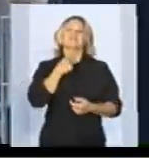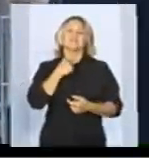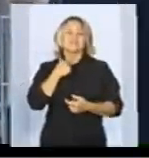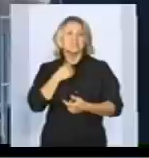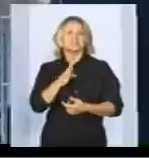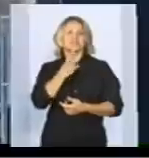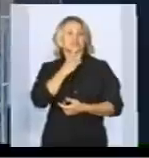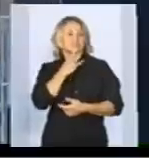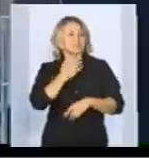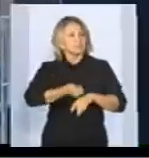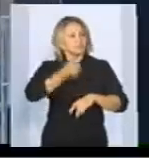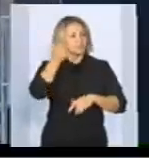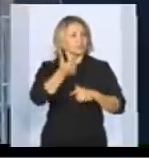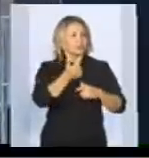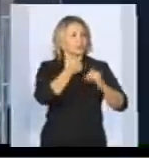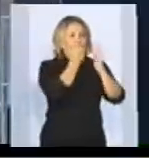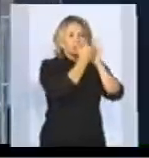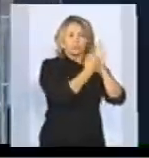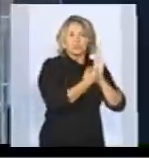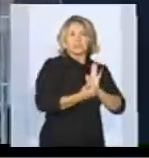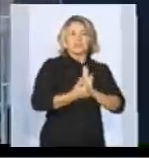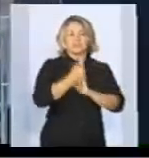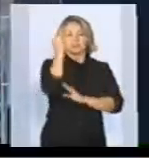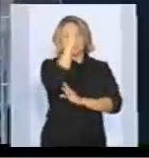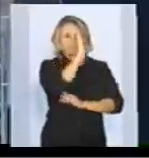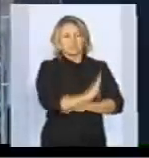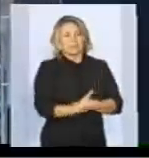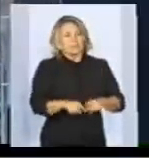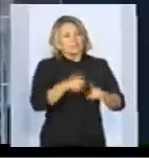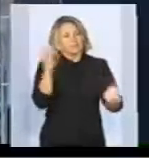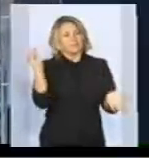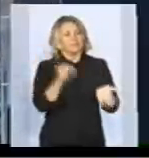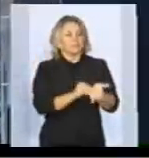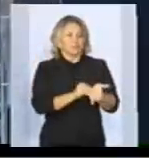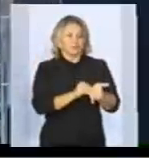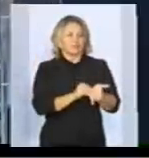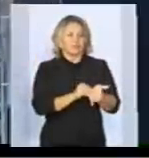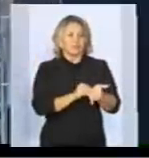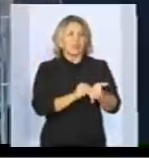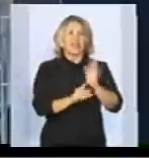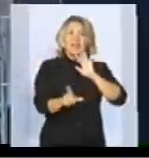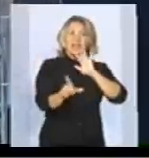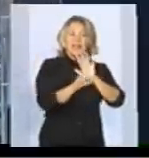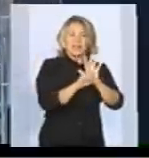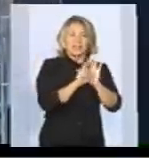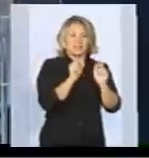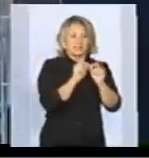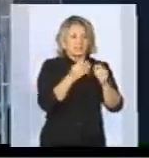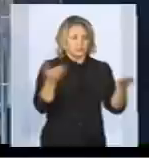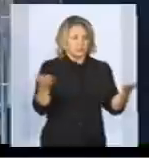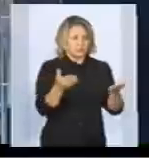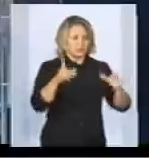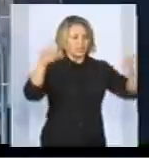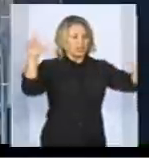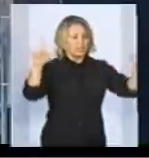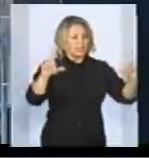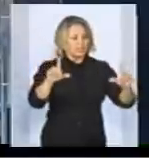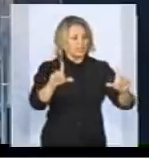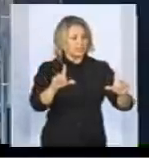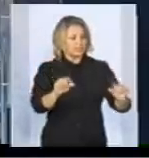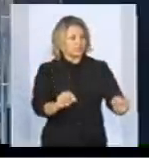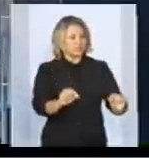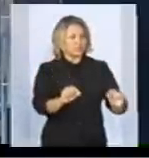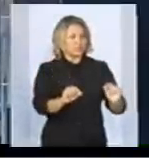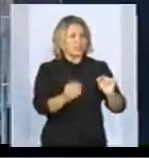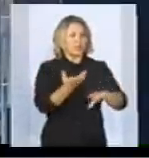conteúdo Nacional só lhe faltam mais opções para isso Ou seja O que a lei procura fazer é reduzir a invisibilidade do